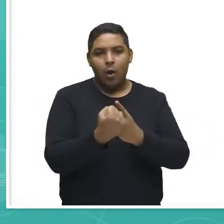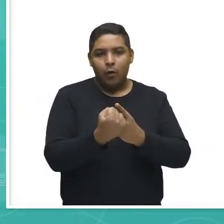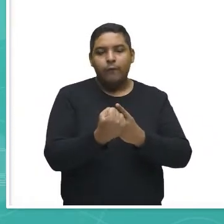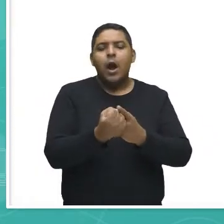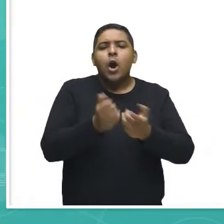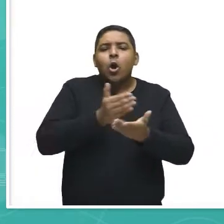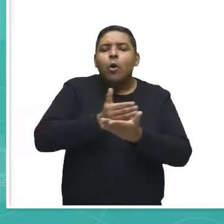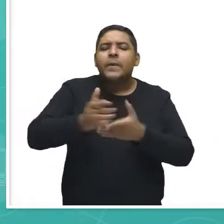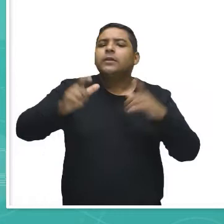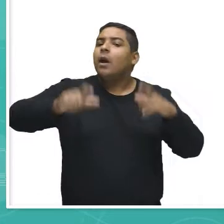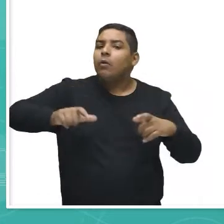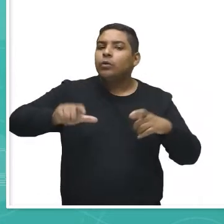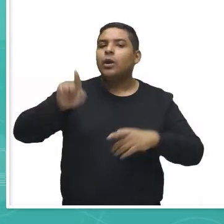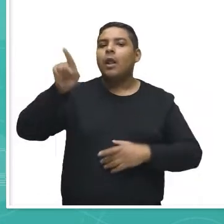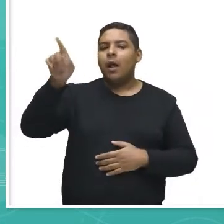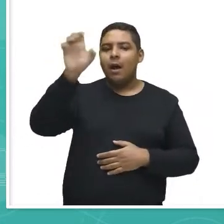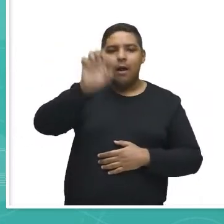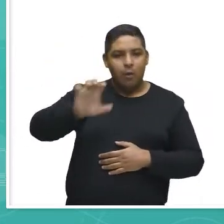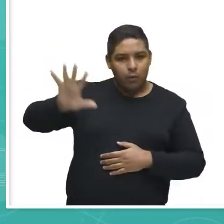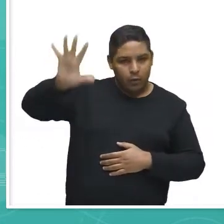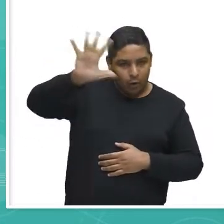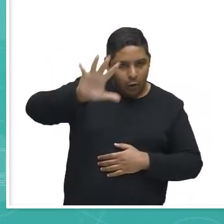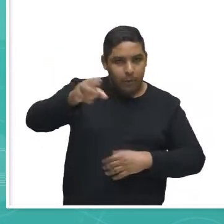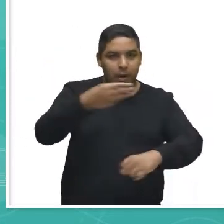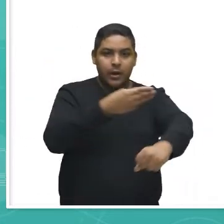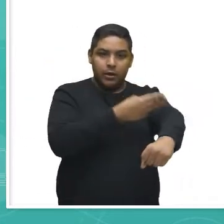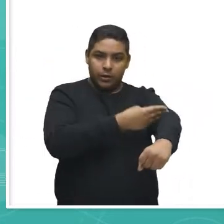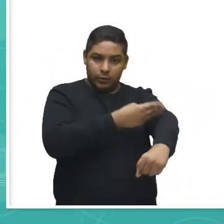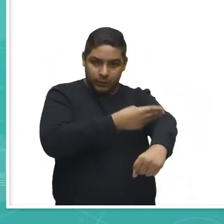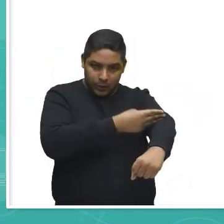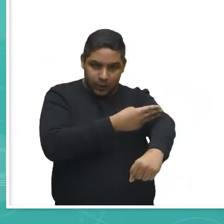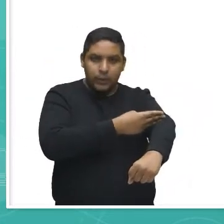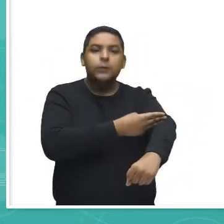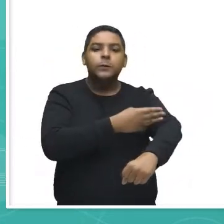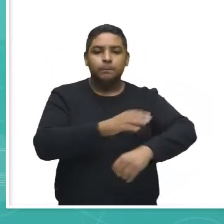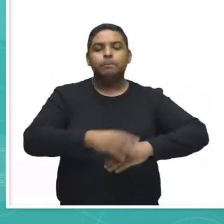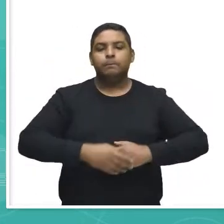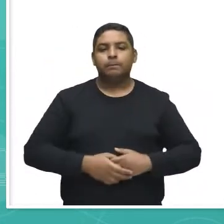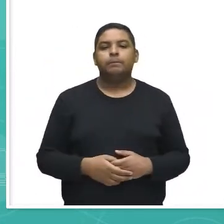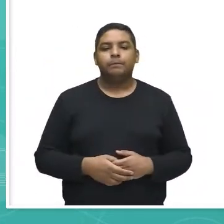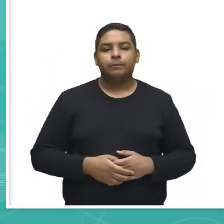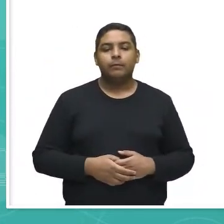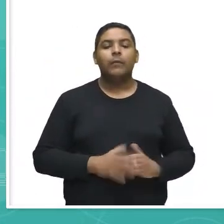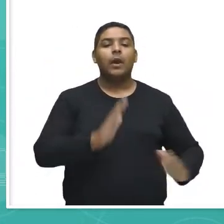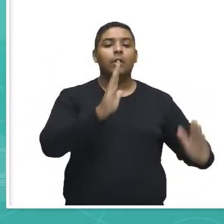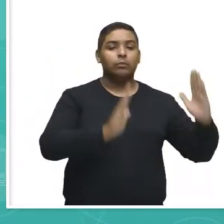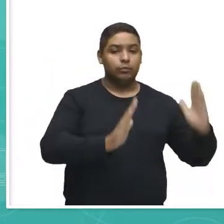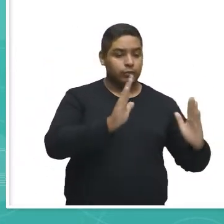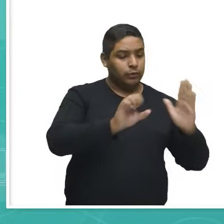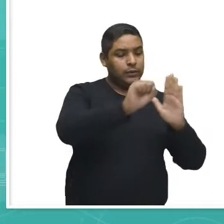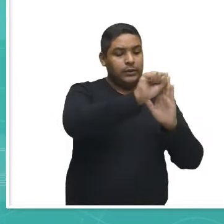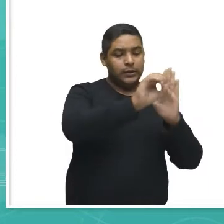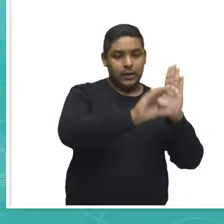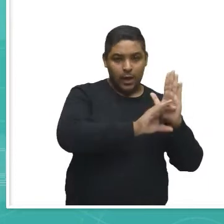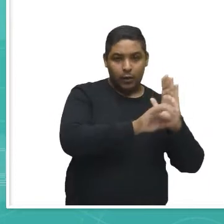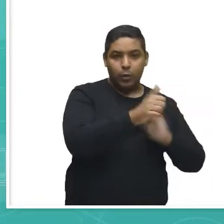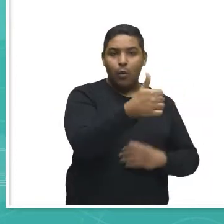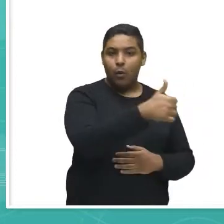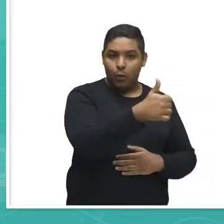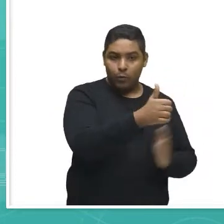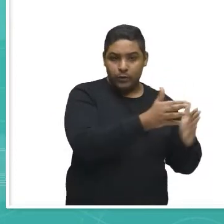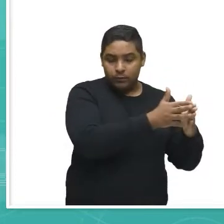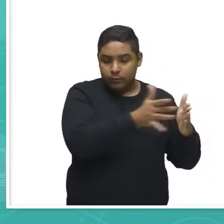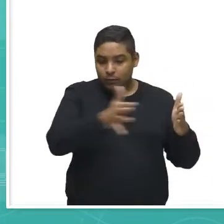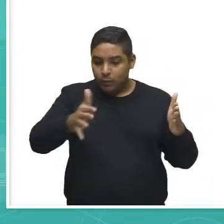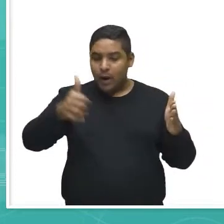a Idade Média, ainda na época da Idade Média, tá? Entre os séculos 11 e 15,